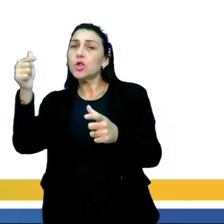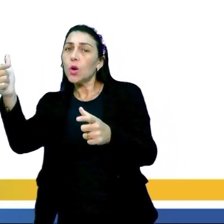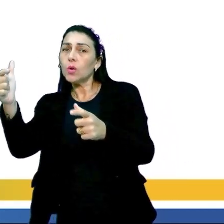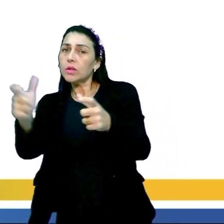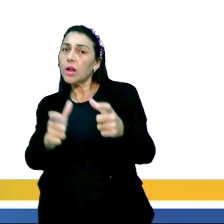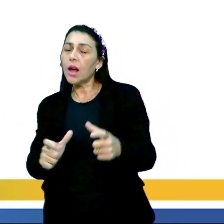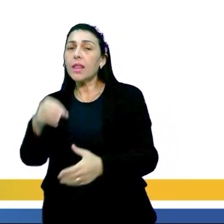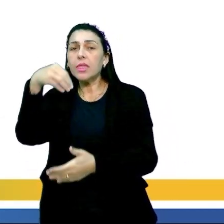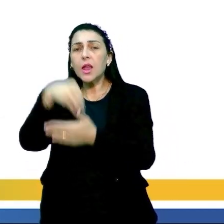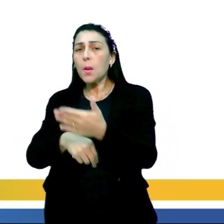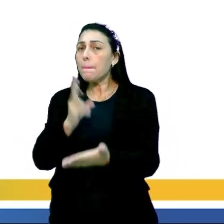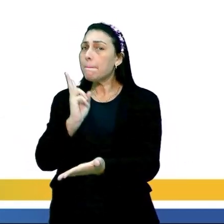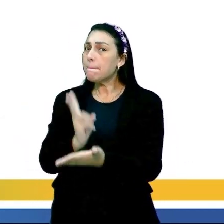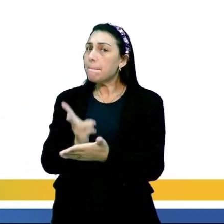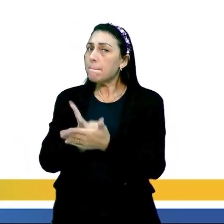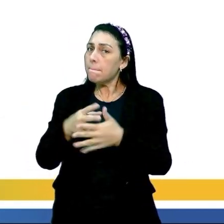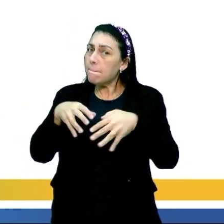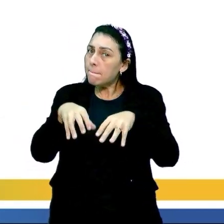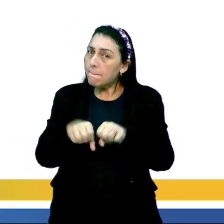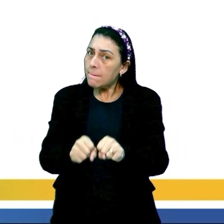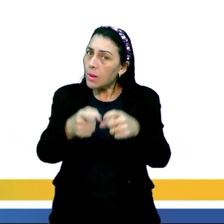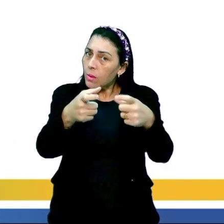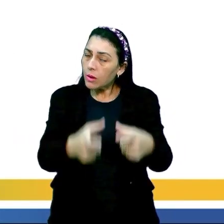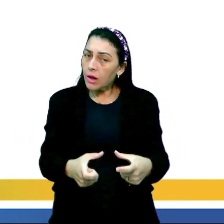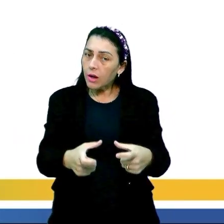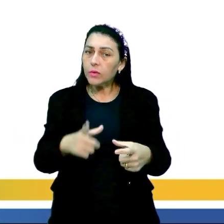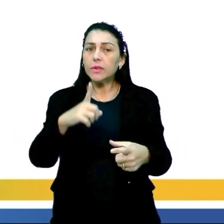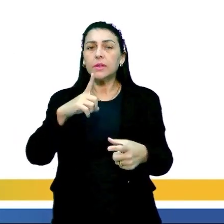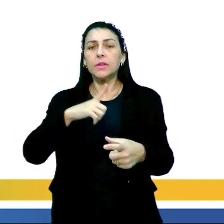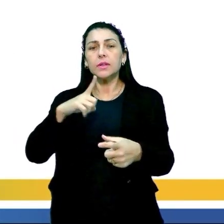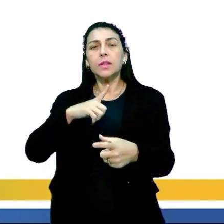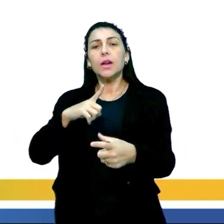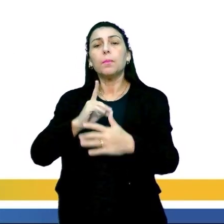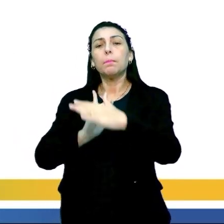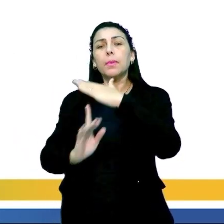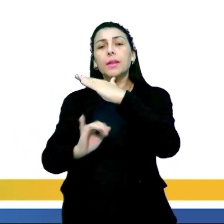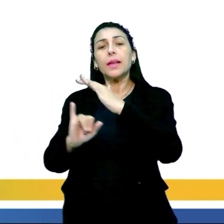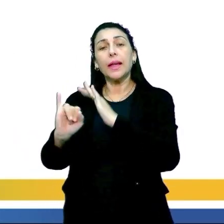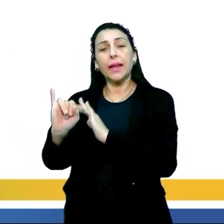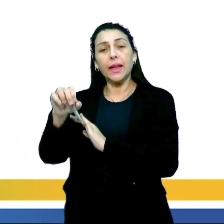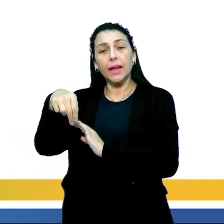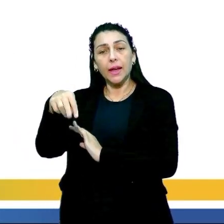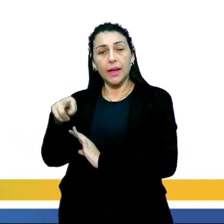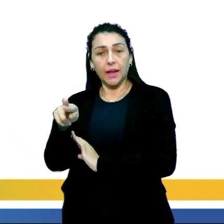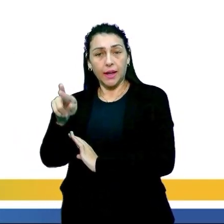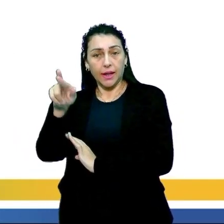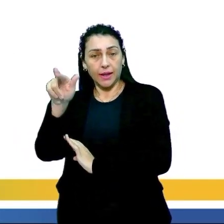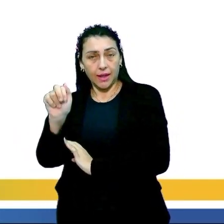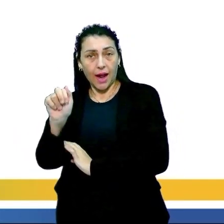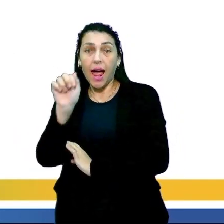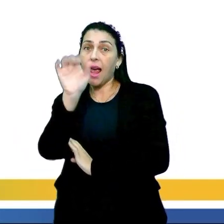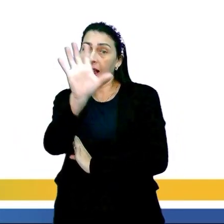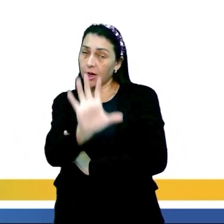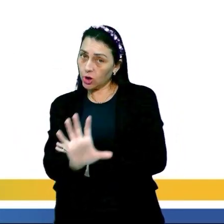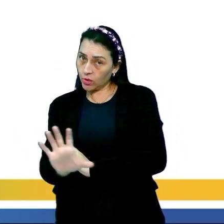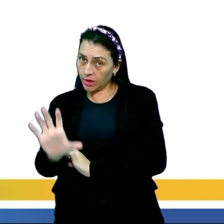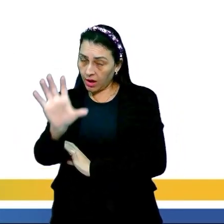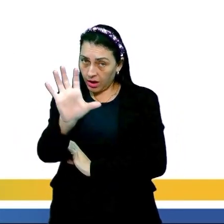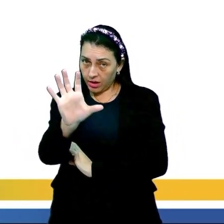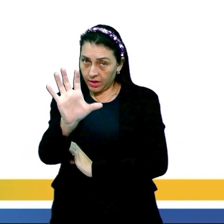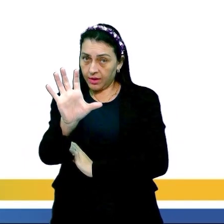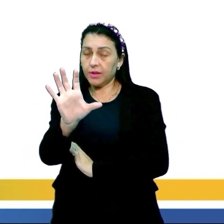para outra dentro de um mesmo território. Aí nós temos na tela as duas setinhas azuis que demonstram os dois tipos principais. A